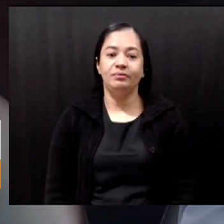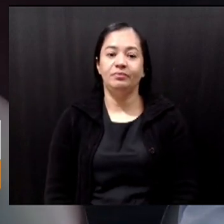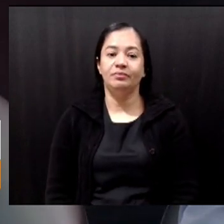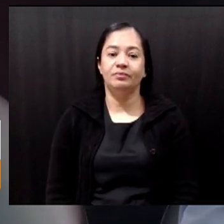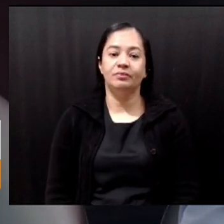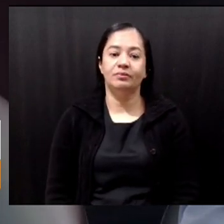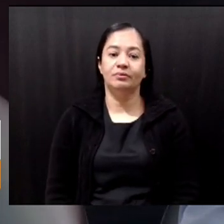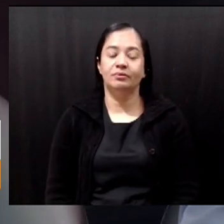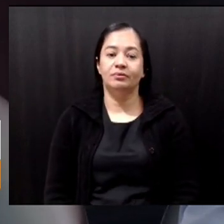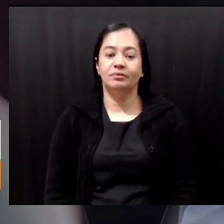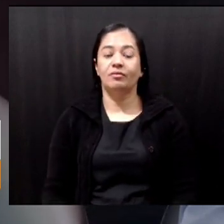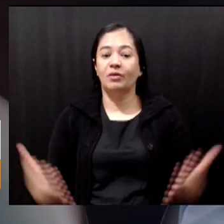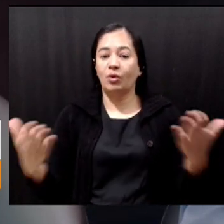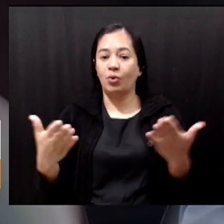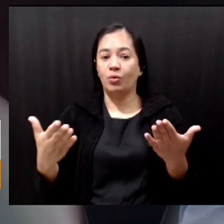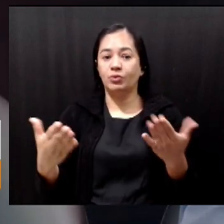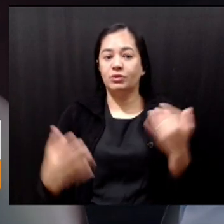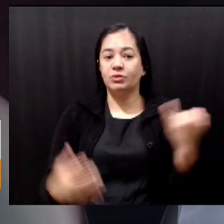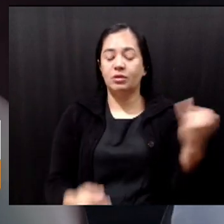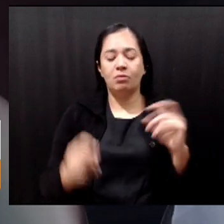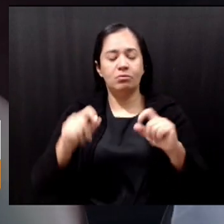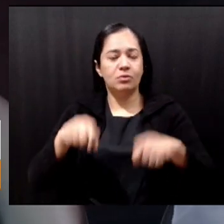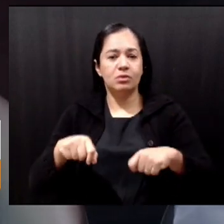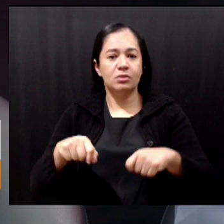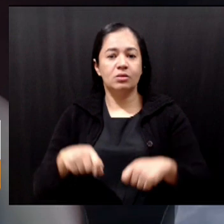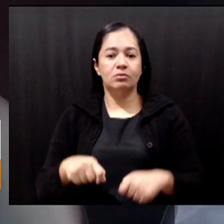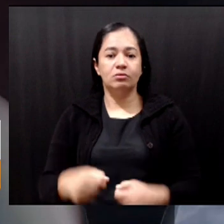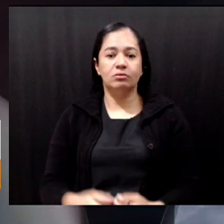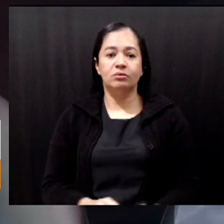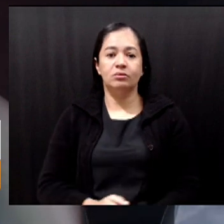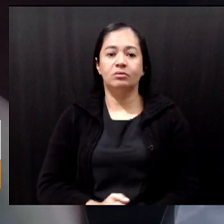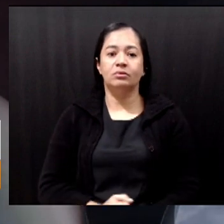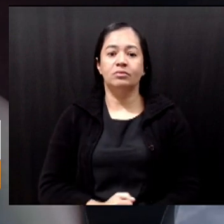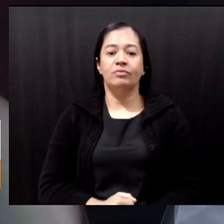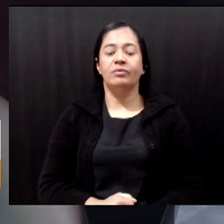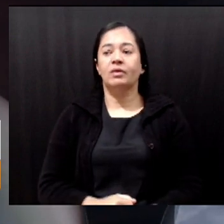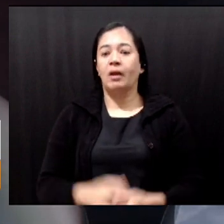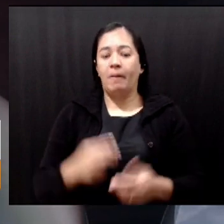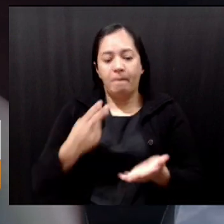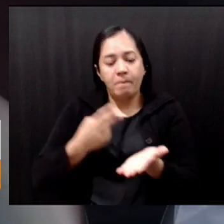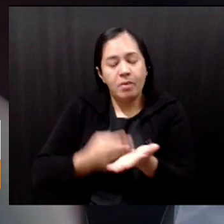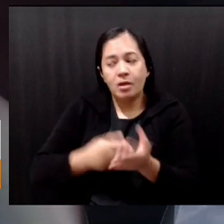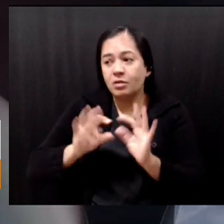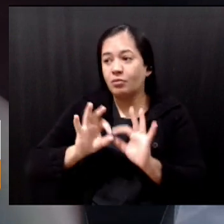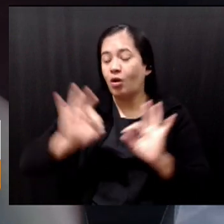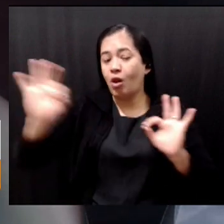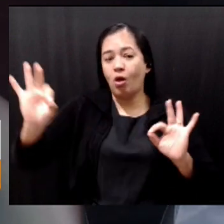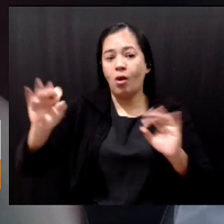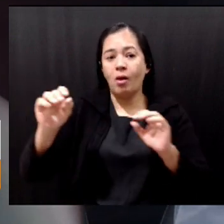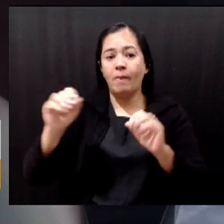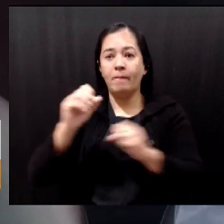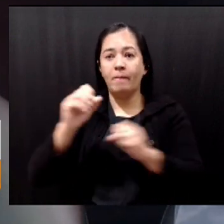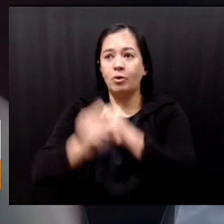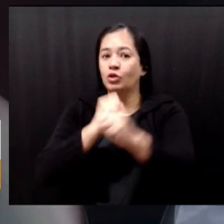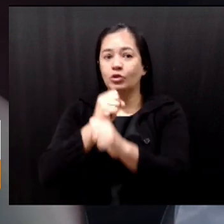isso é algo muito possível. Então, apesar de distante, sujeitos podem ficar 2 anos sem se ver e depois, quando